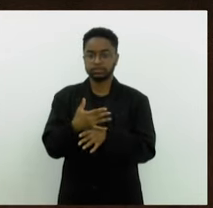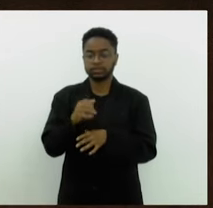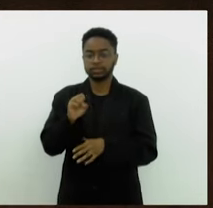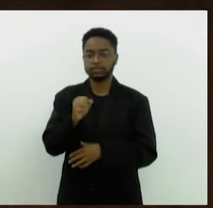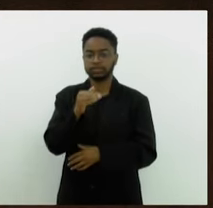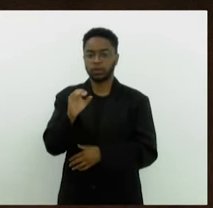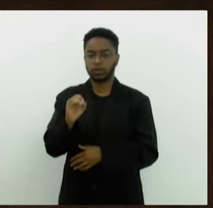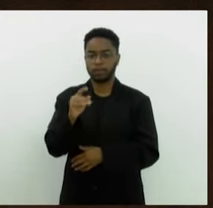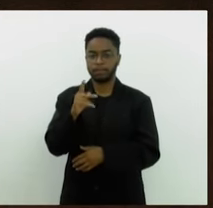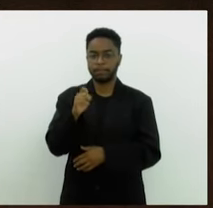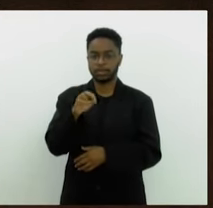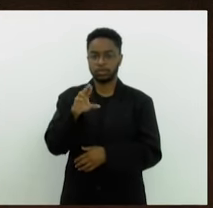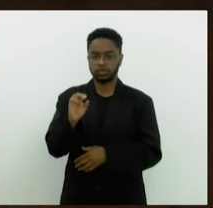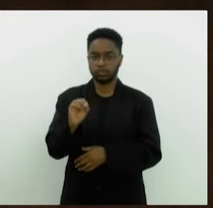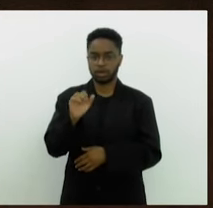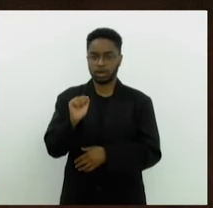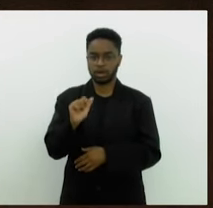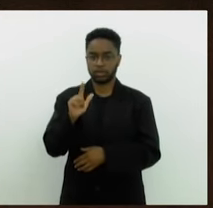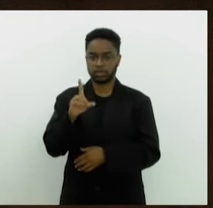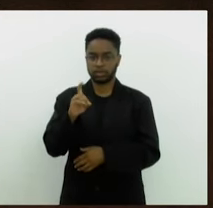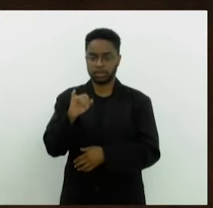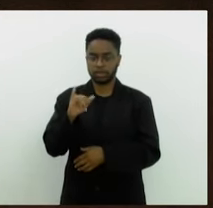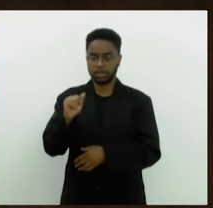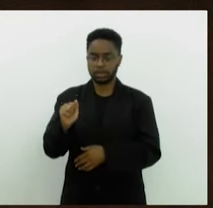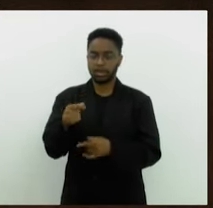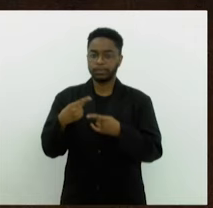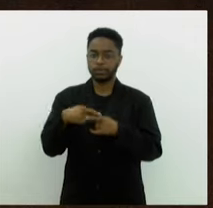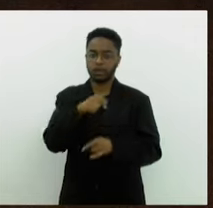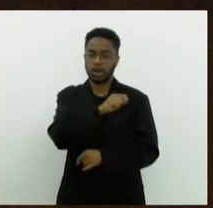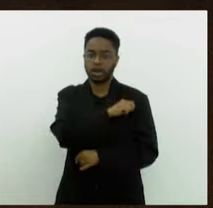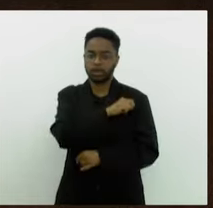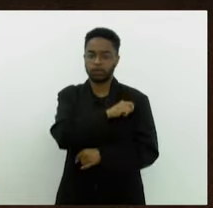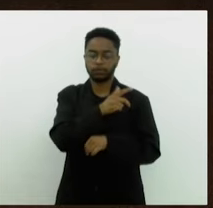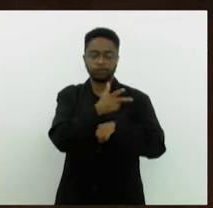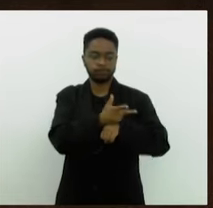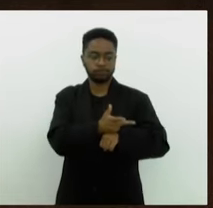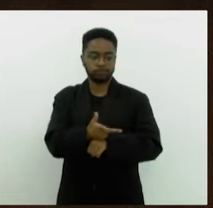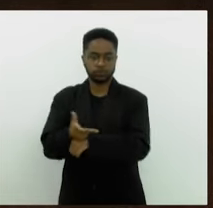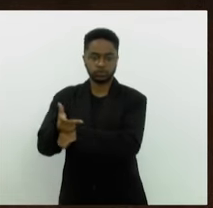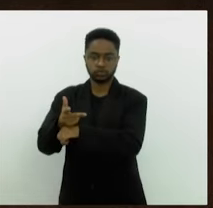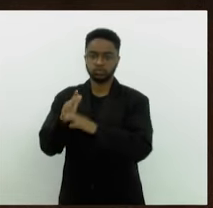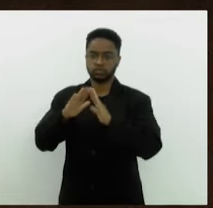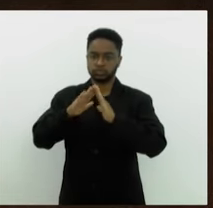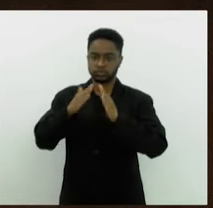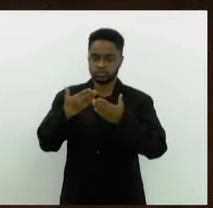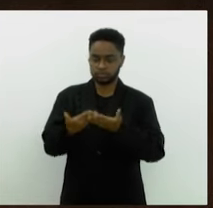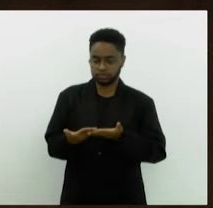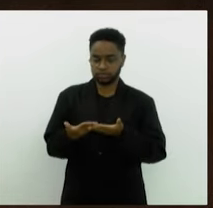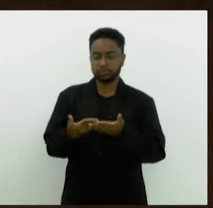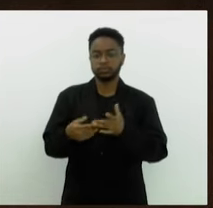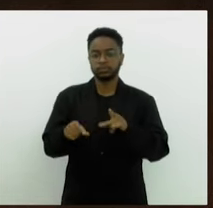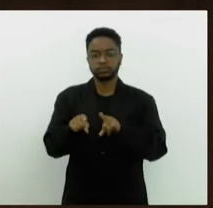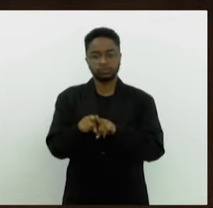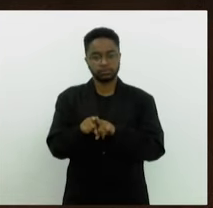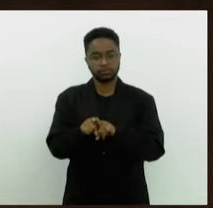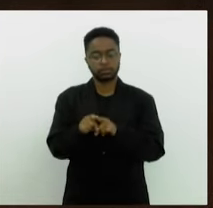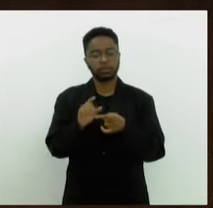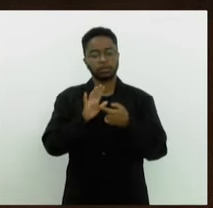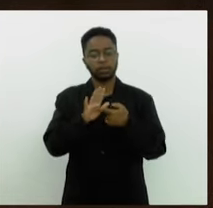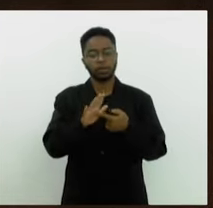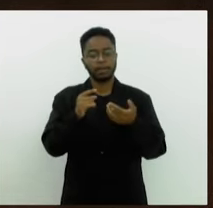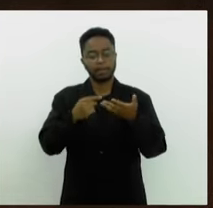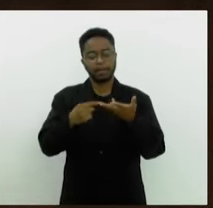da Aldeia. Os alunos percorreram toda a escola, filmaram cada cantinho da escola, as suas